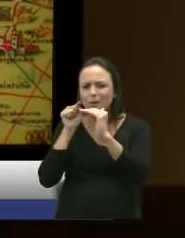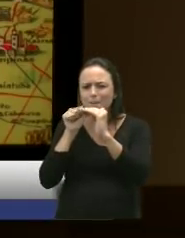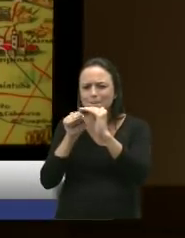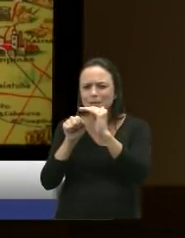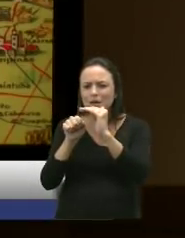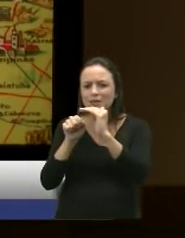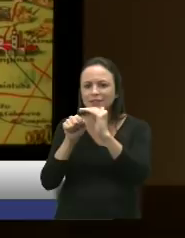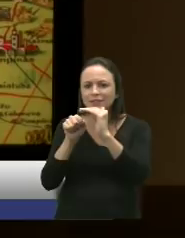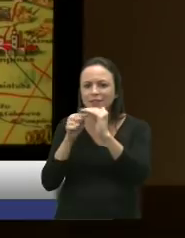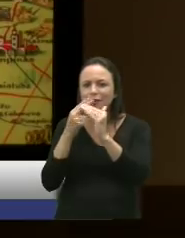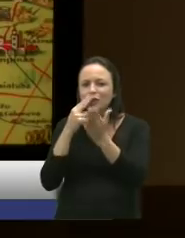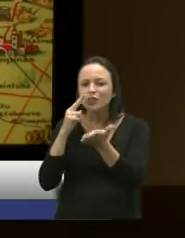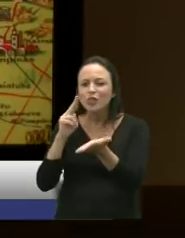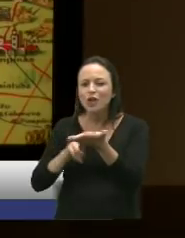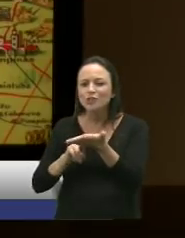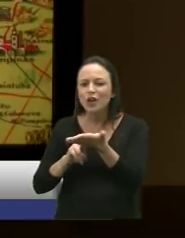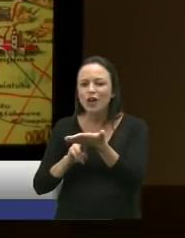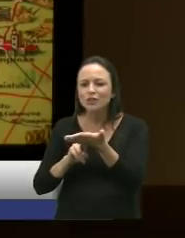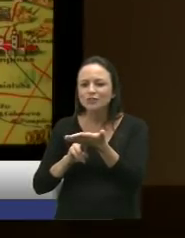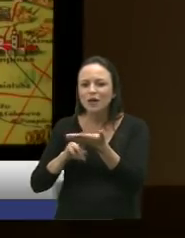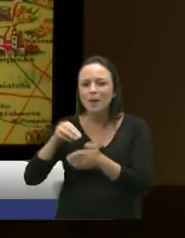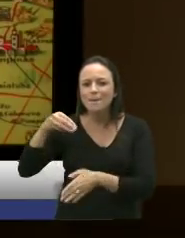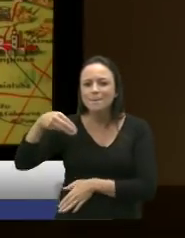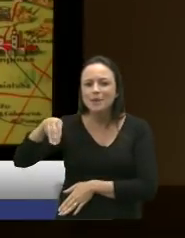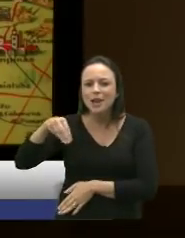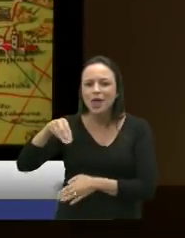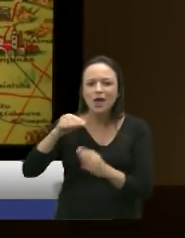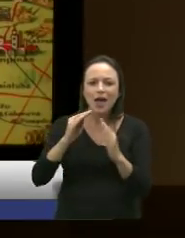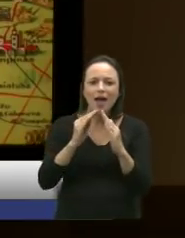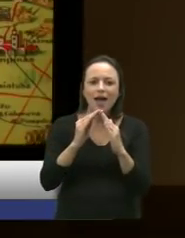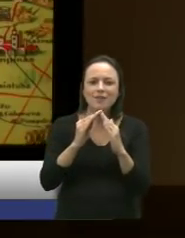2 córregos. Mineiros é uma casa.